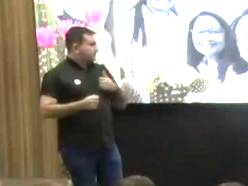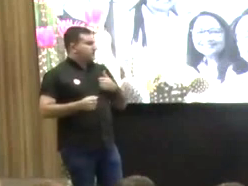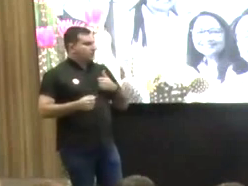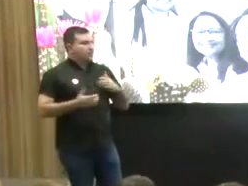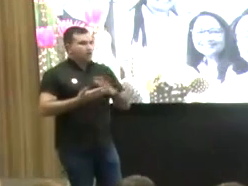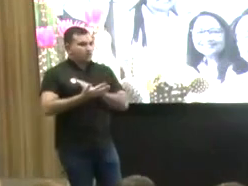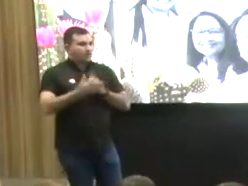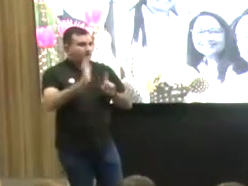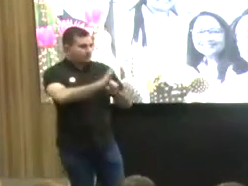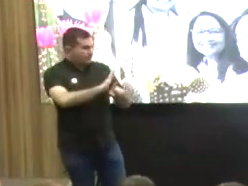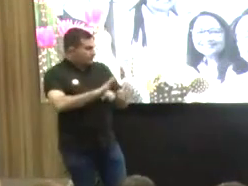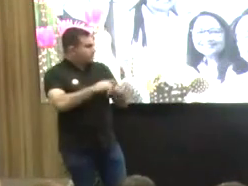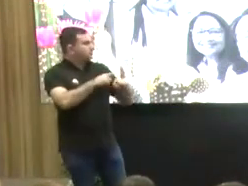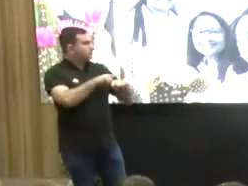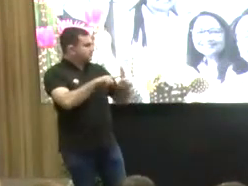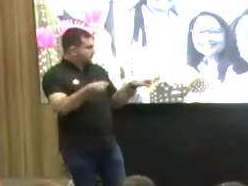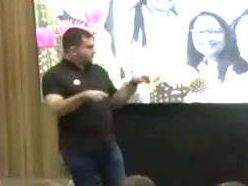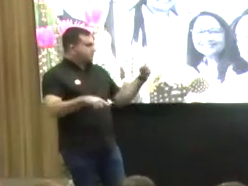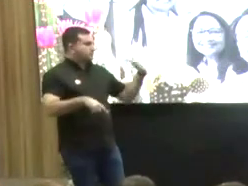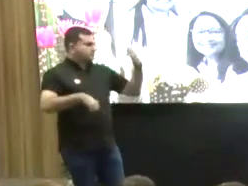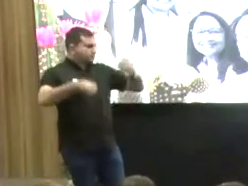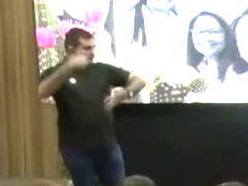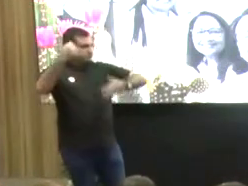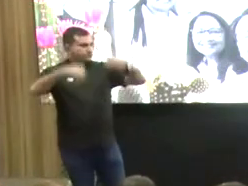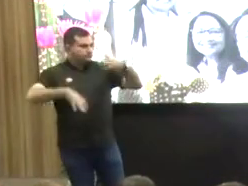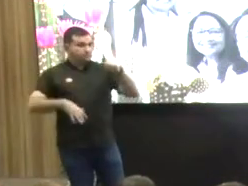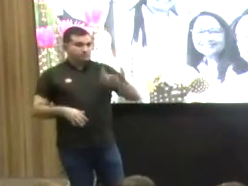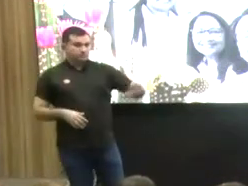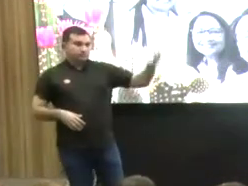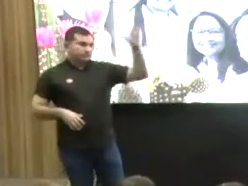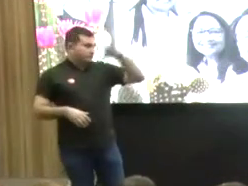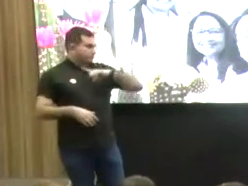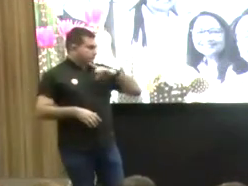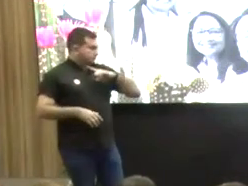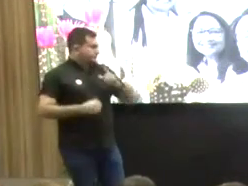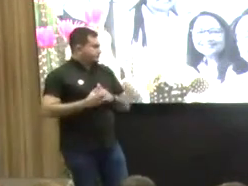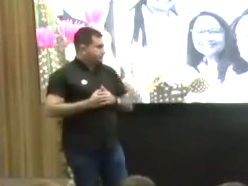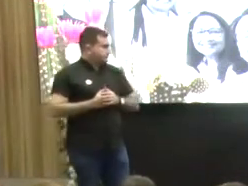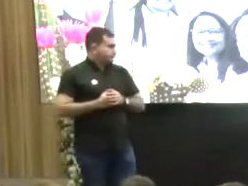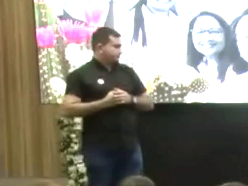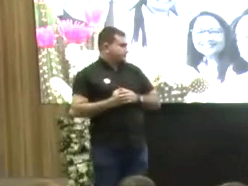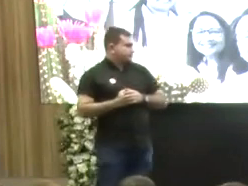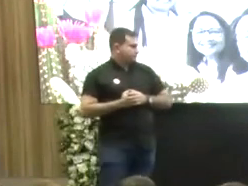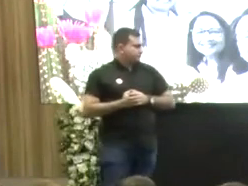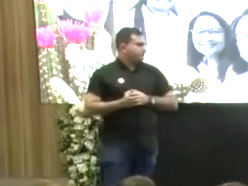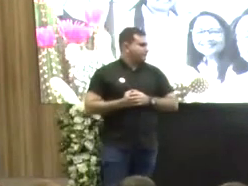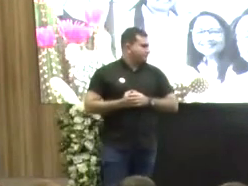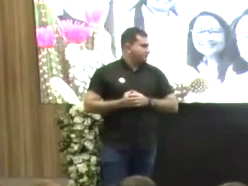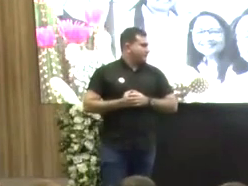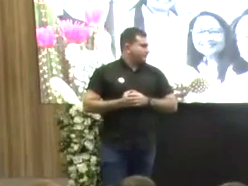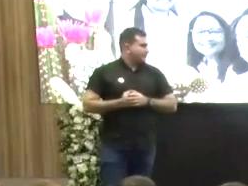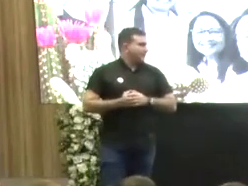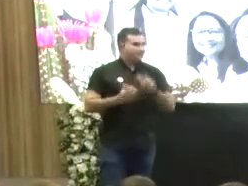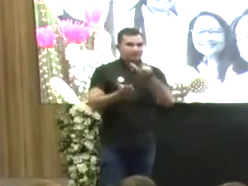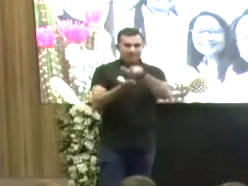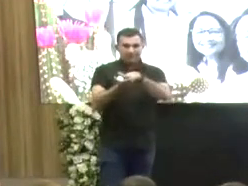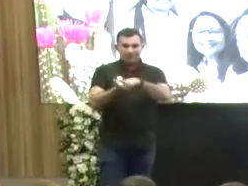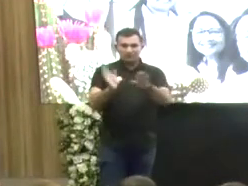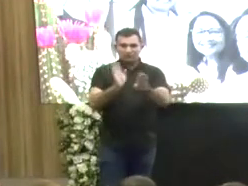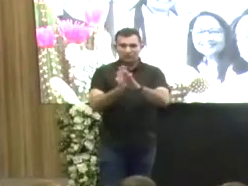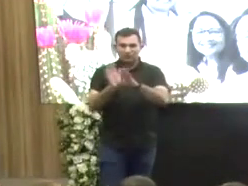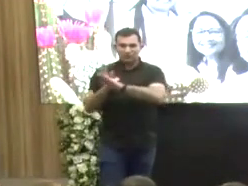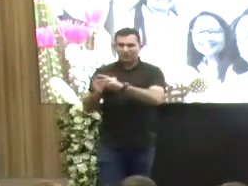questões e aí vocês fazem colocações mais gerais, né? Bem, gente, rendeu, viu? Os papeizinhos